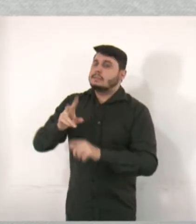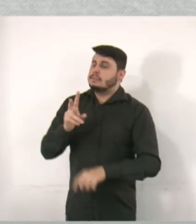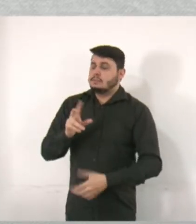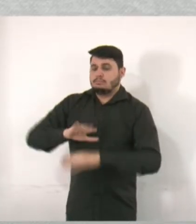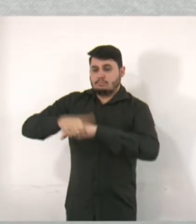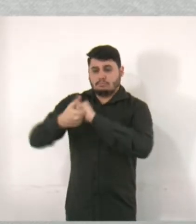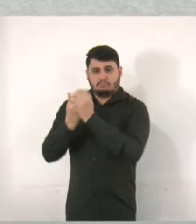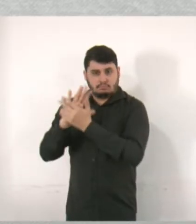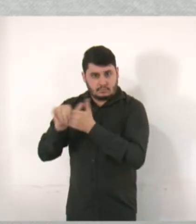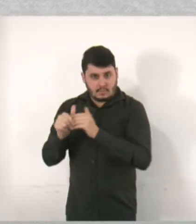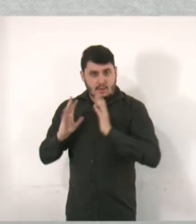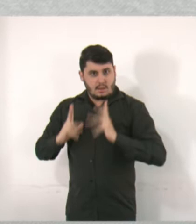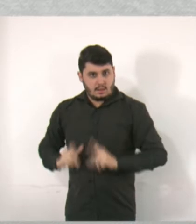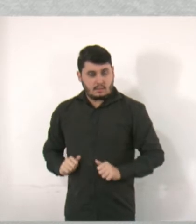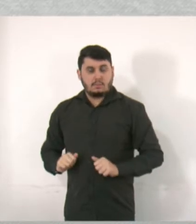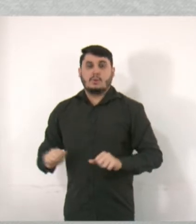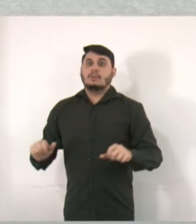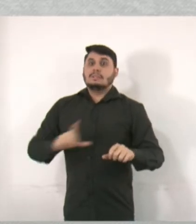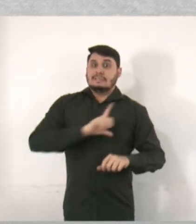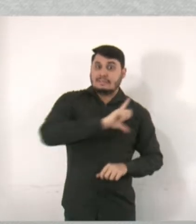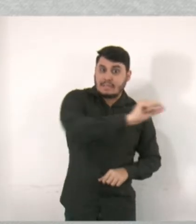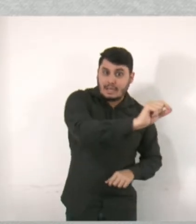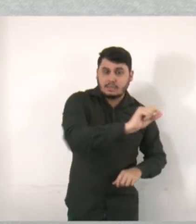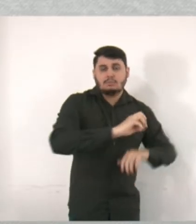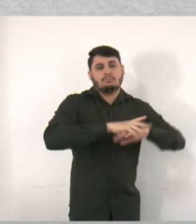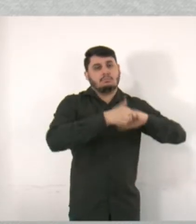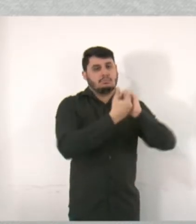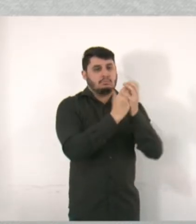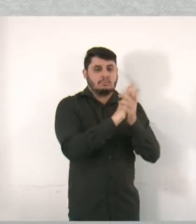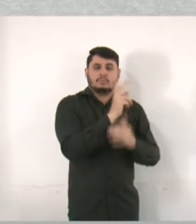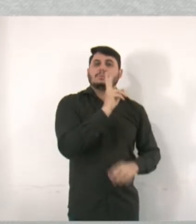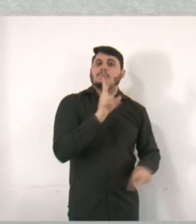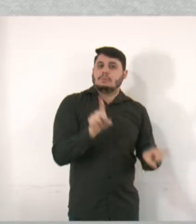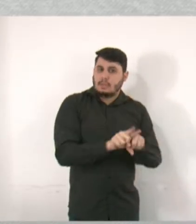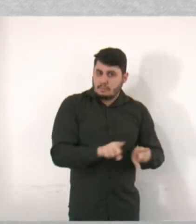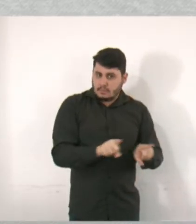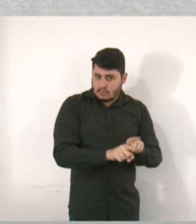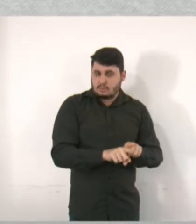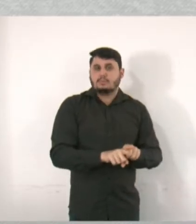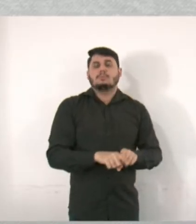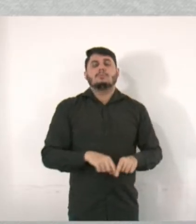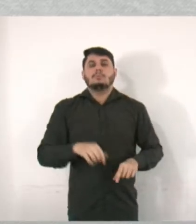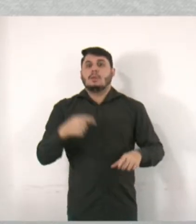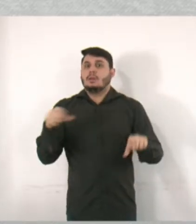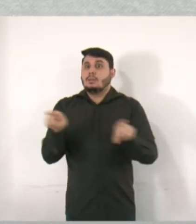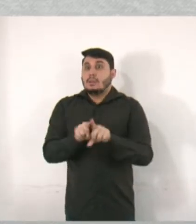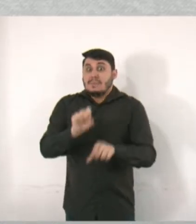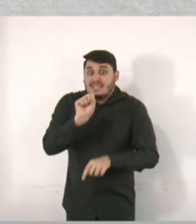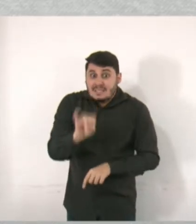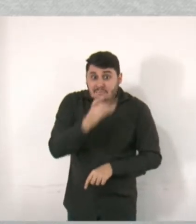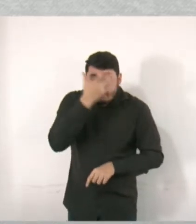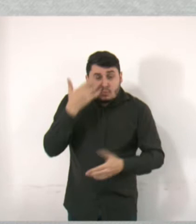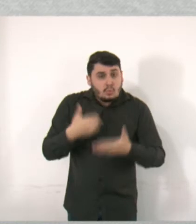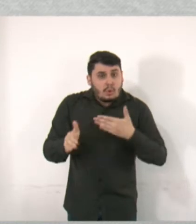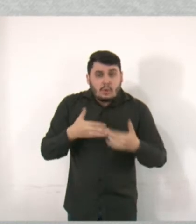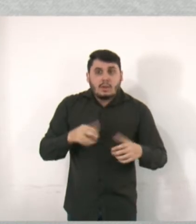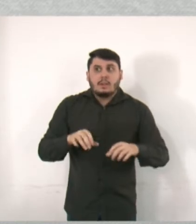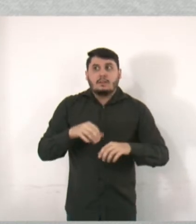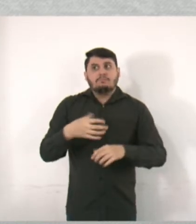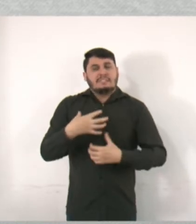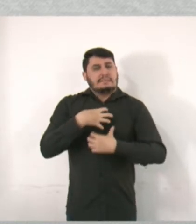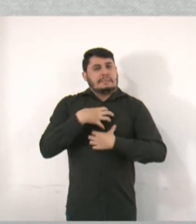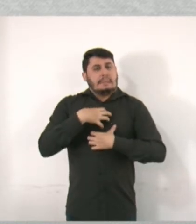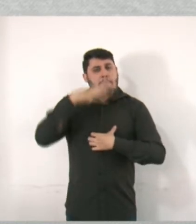que apresentar qualquer sintoma, seja febre, ou até mesmo na própria aferição da temperatura, ou se sentir mal, essa pessoa ela não